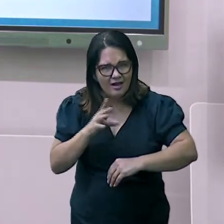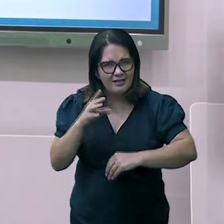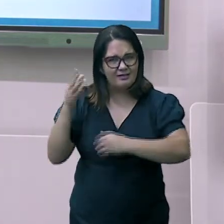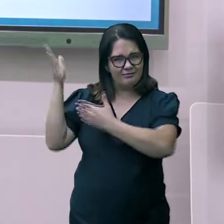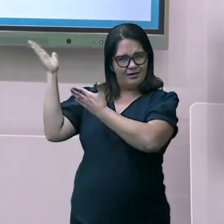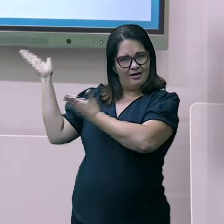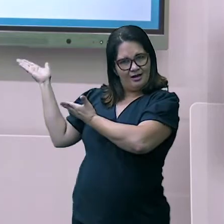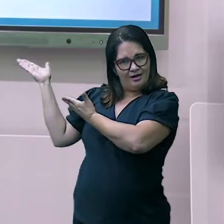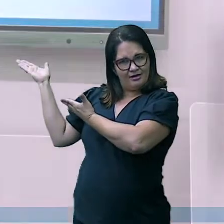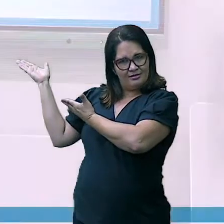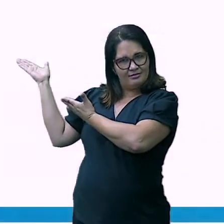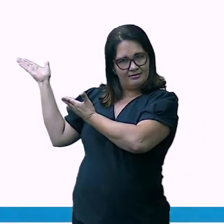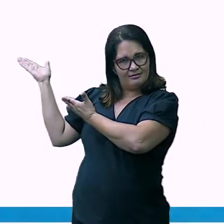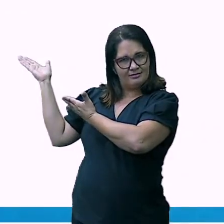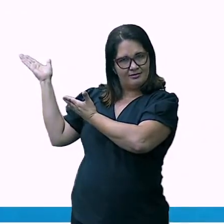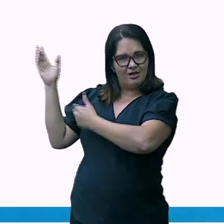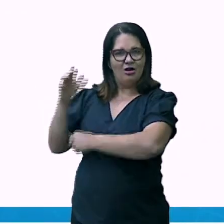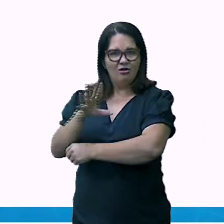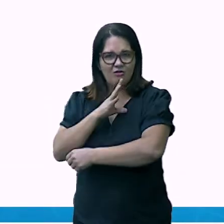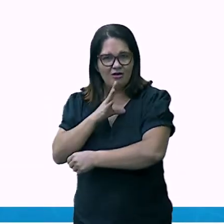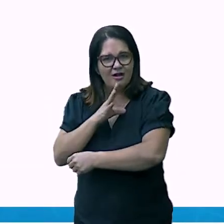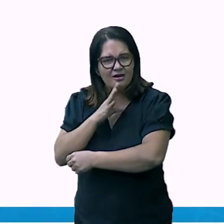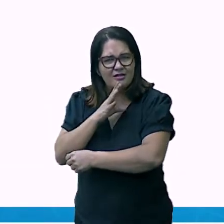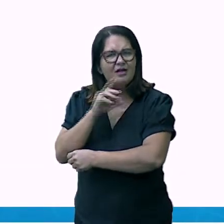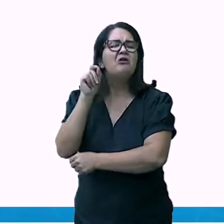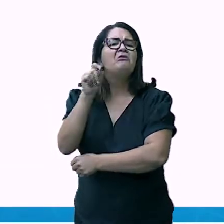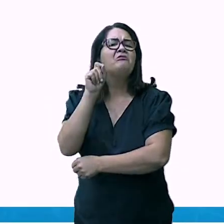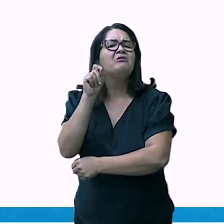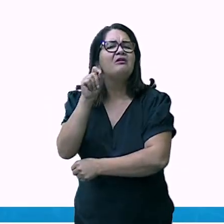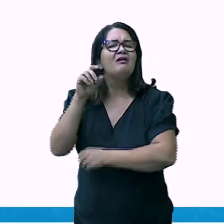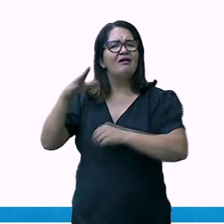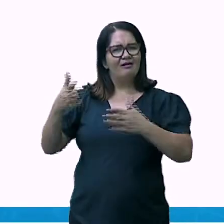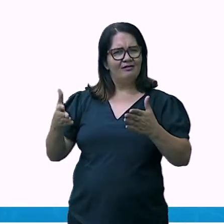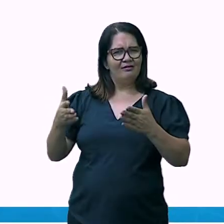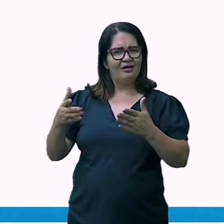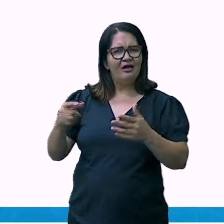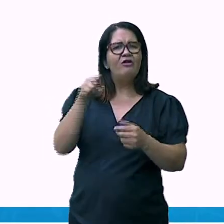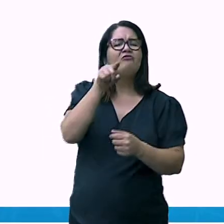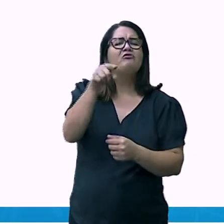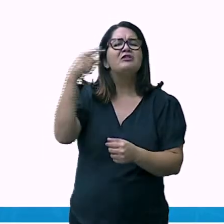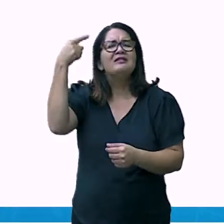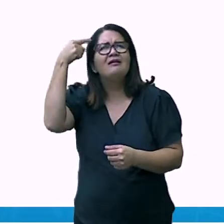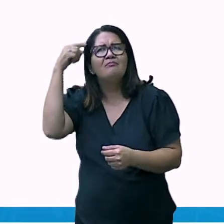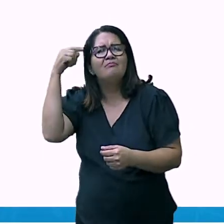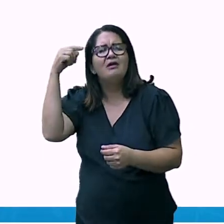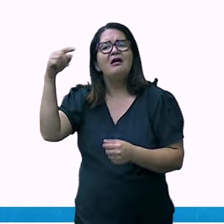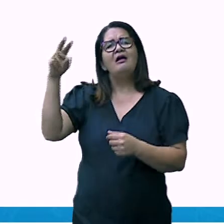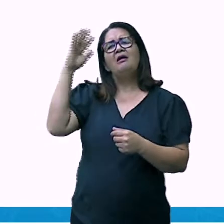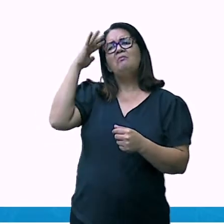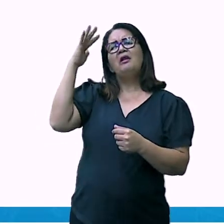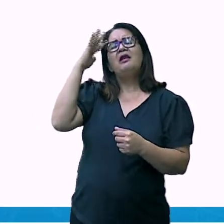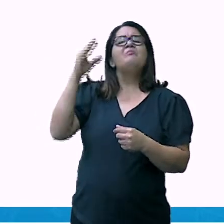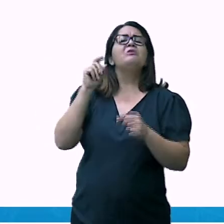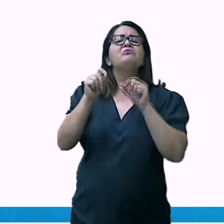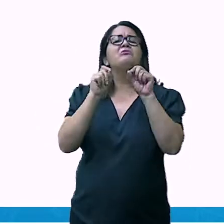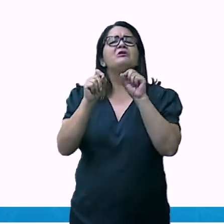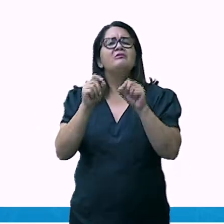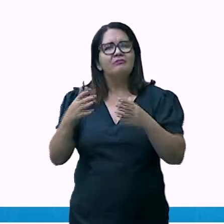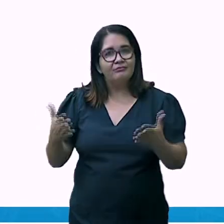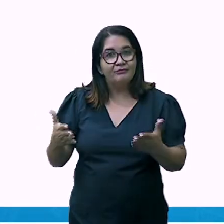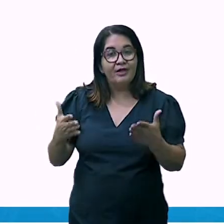Você conhece essa profissão da imagem? O que remete a você essa imagem? Essa